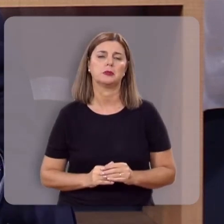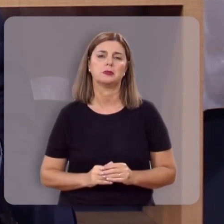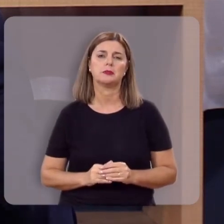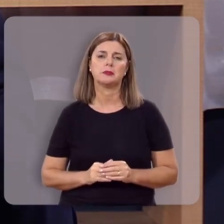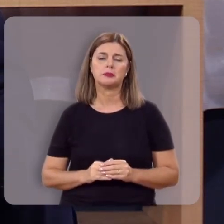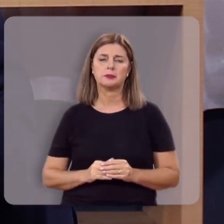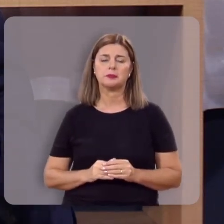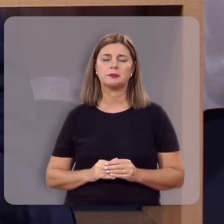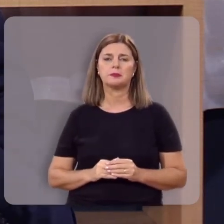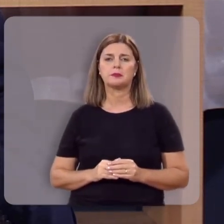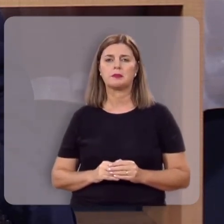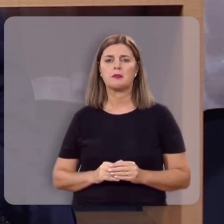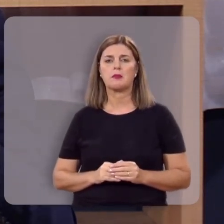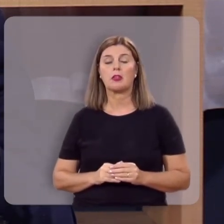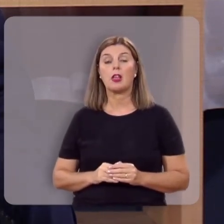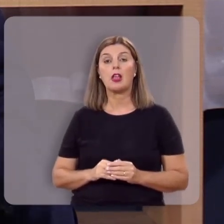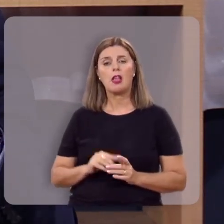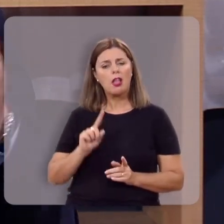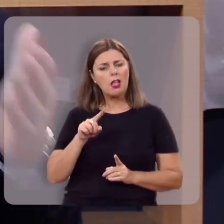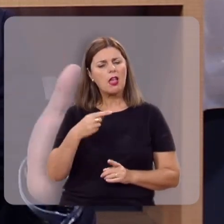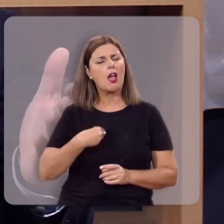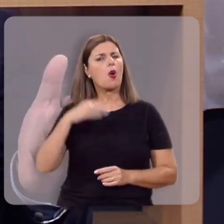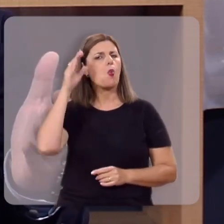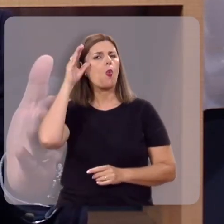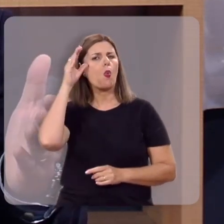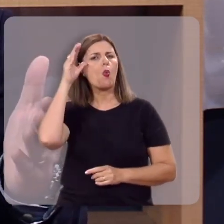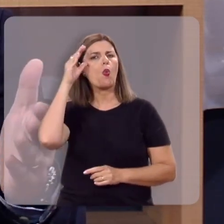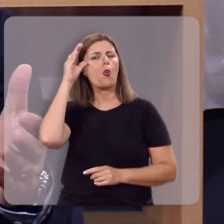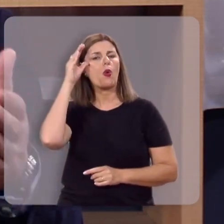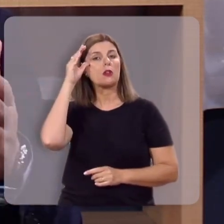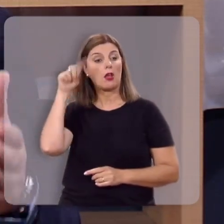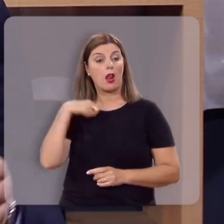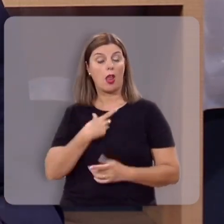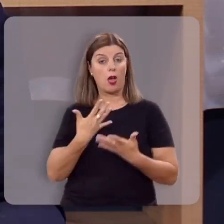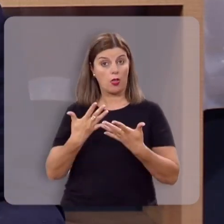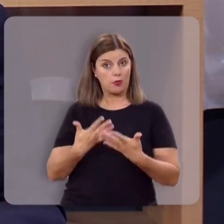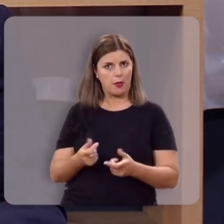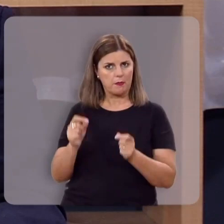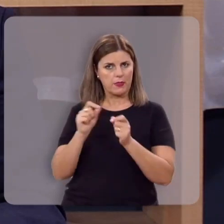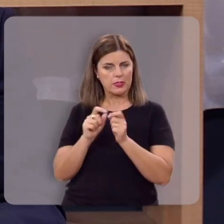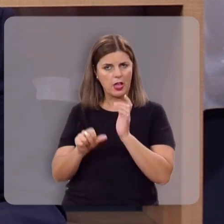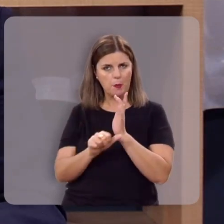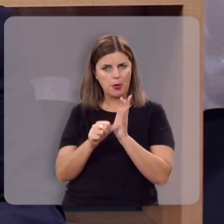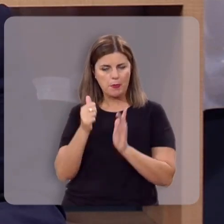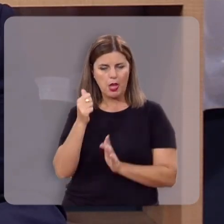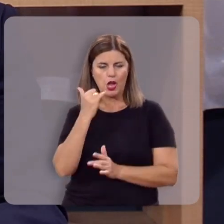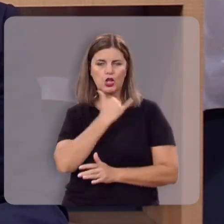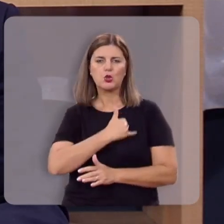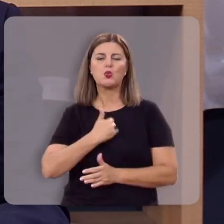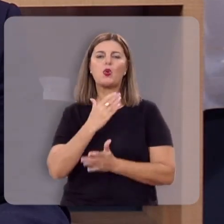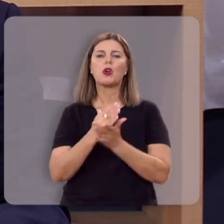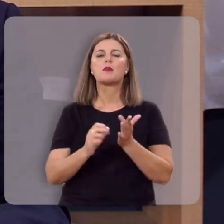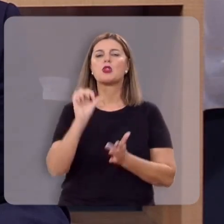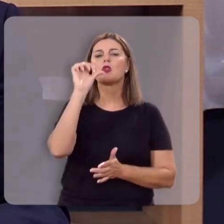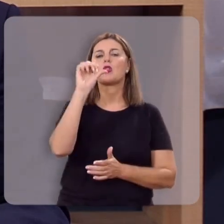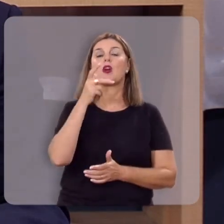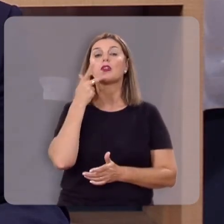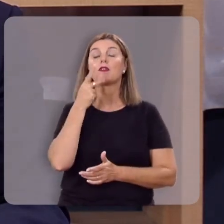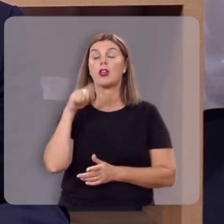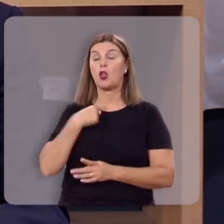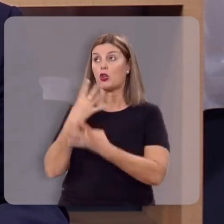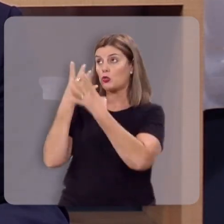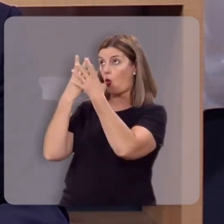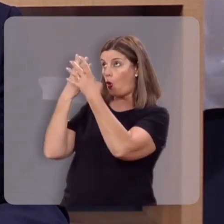e tristes pecados. E tendo essa consciência, nós vamos fazer o que está lá em 1 João 9, que diz que